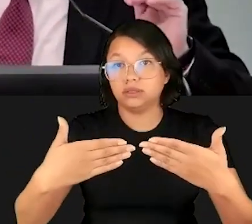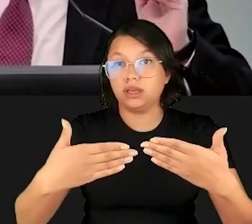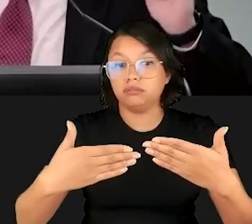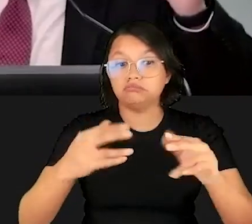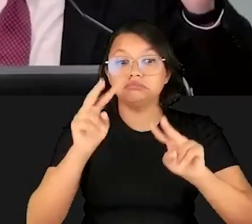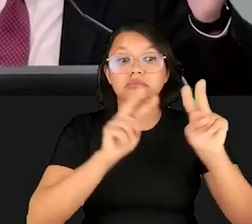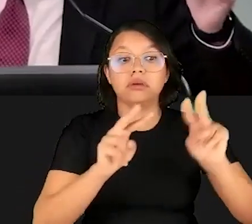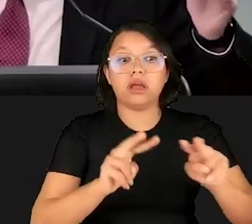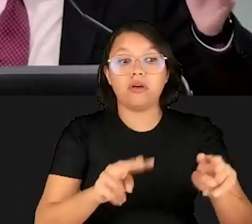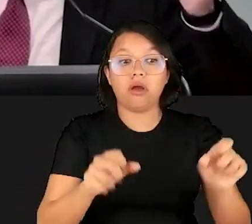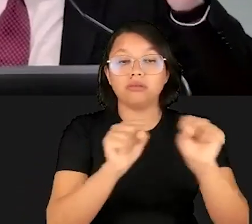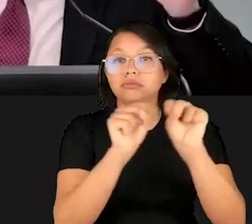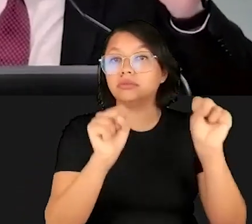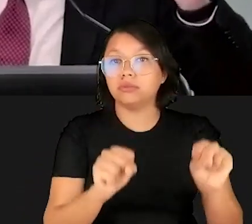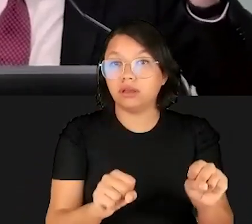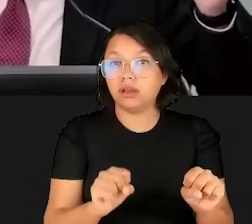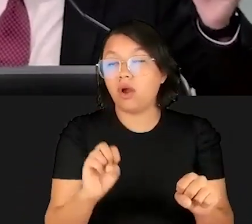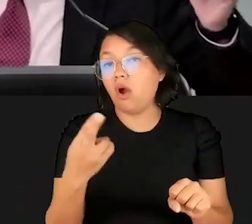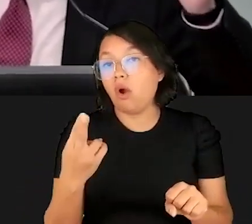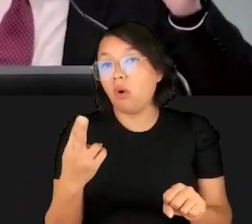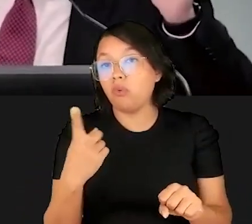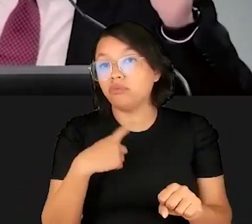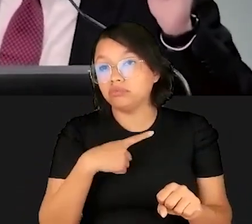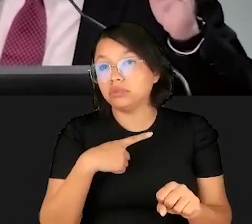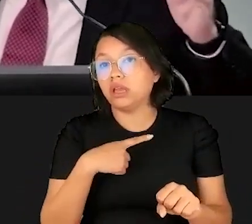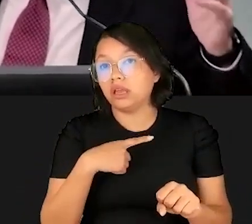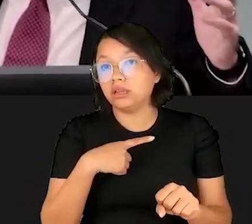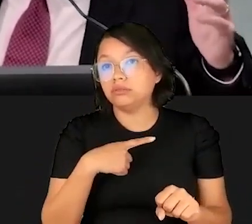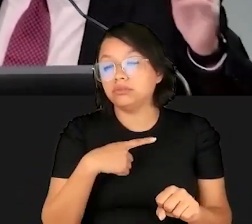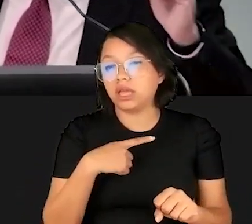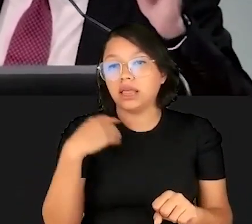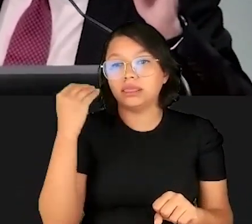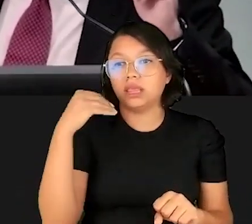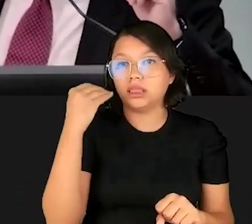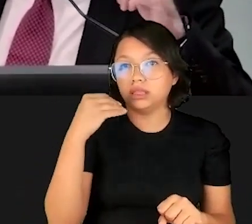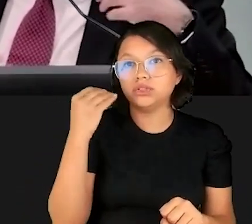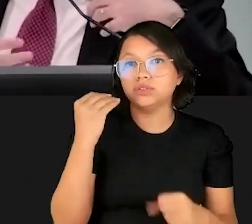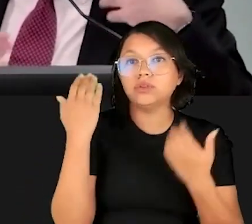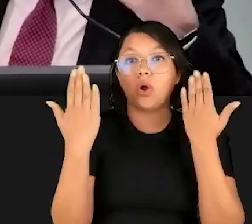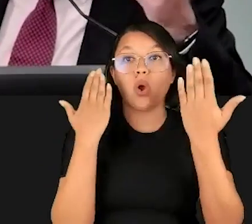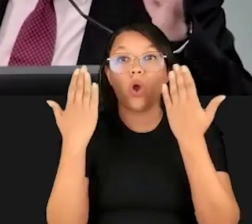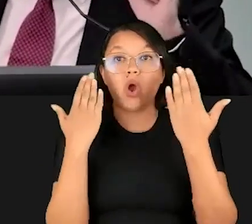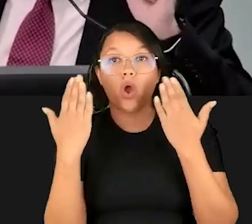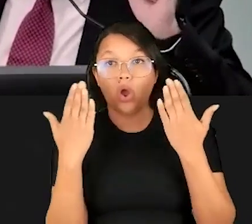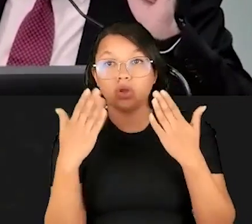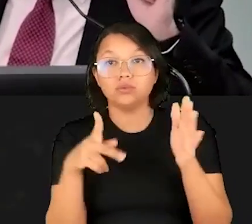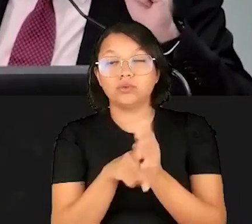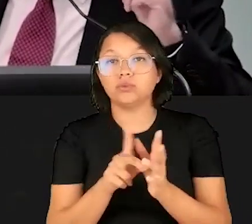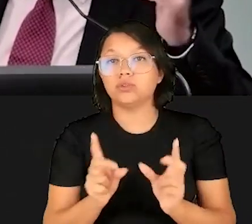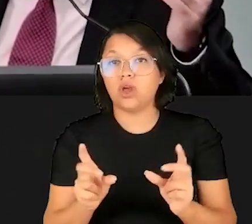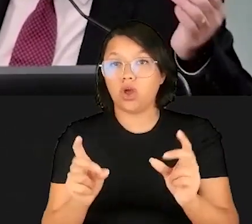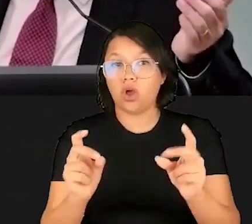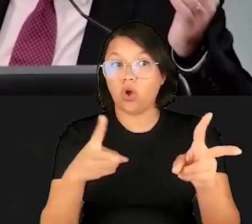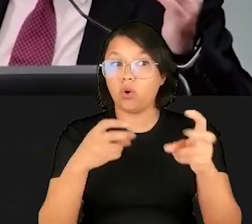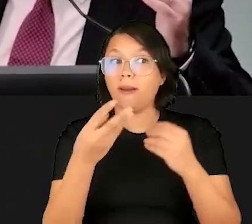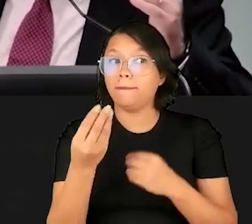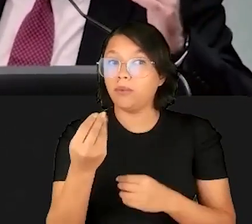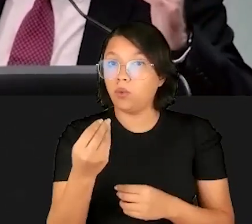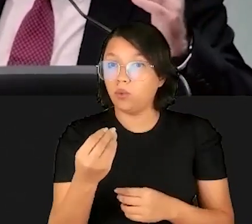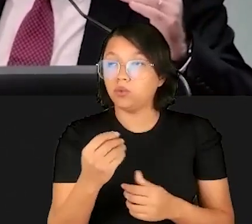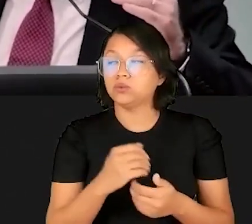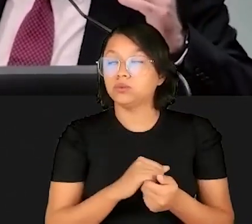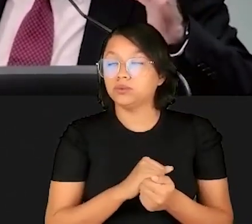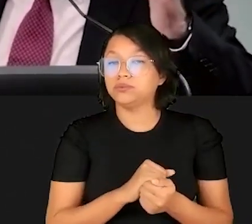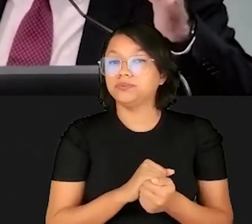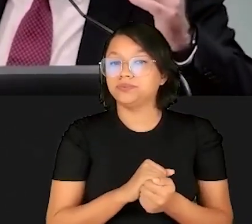sistemáticas, ou então você tem os ensaios randomizados, que são os ensaios comparativos, que na oncologia a gente considera muito, depois tem ensaios de corte,